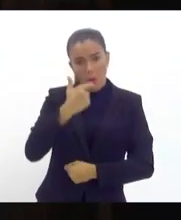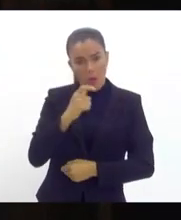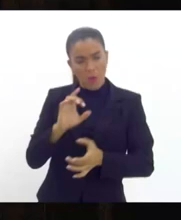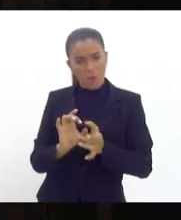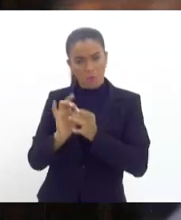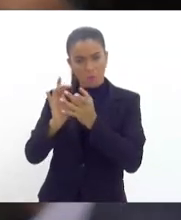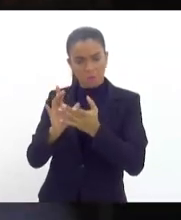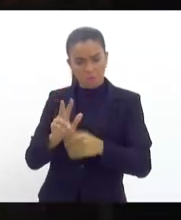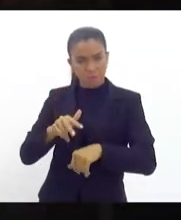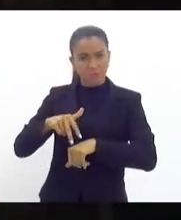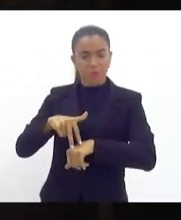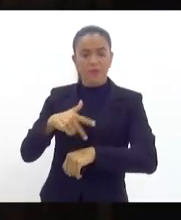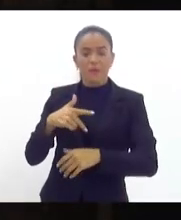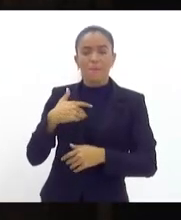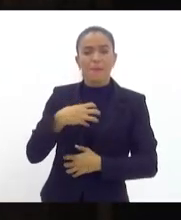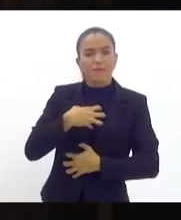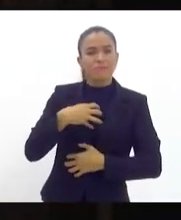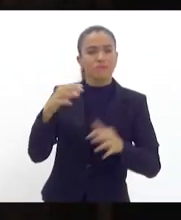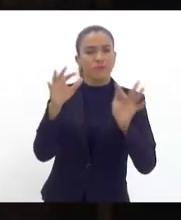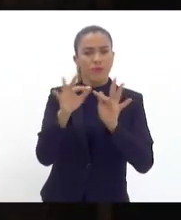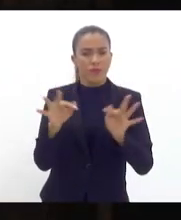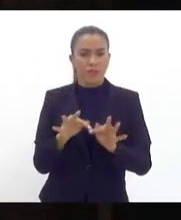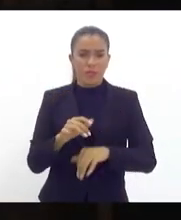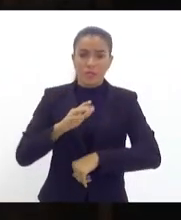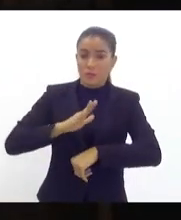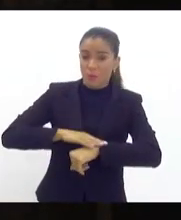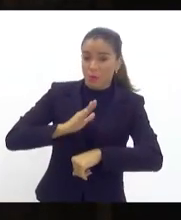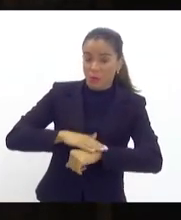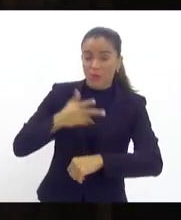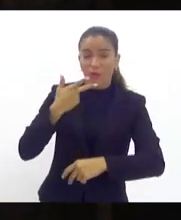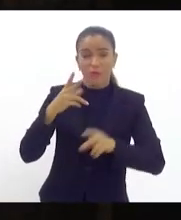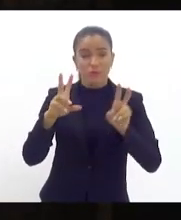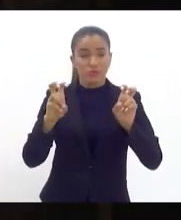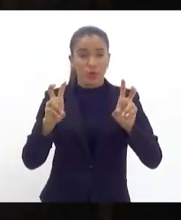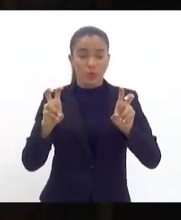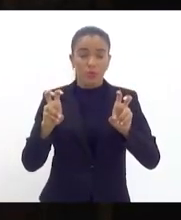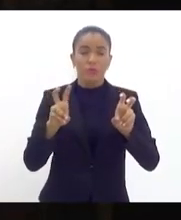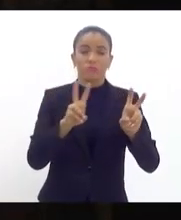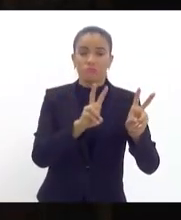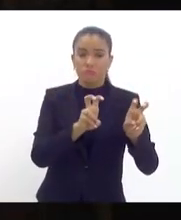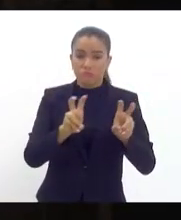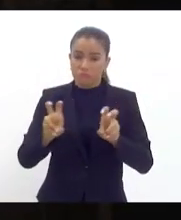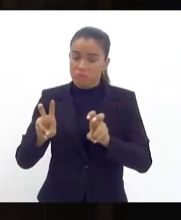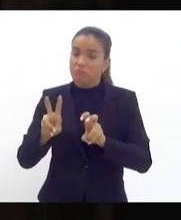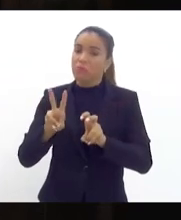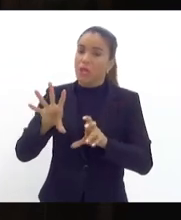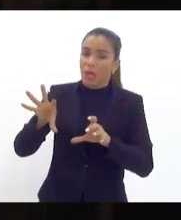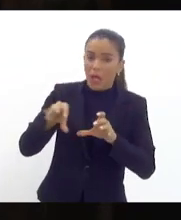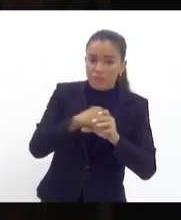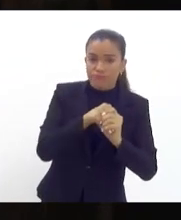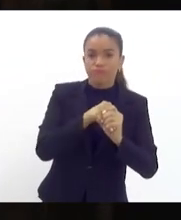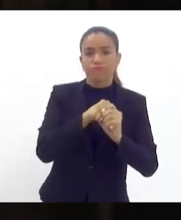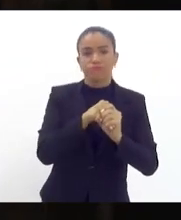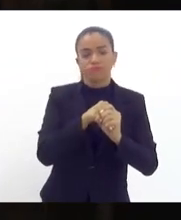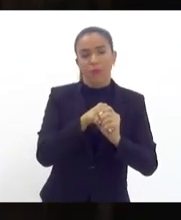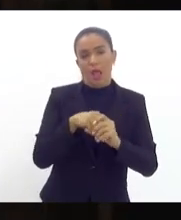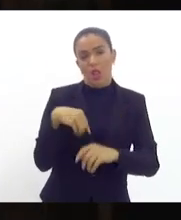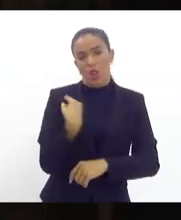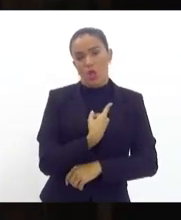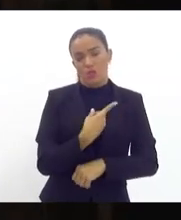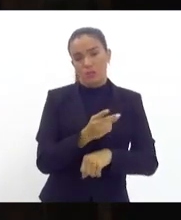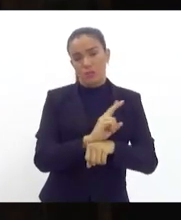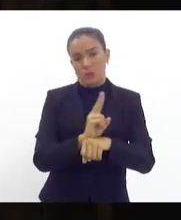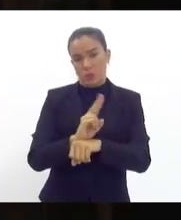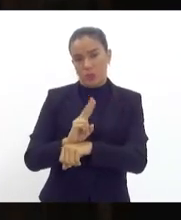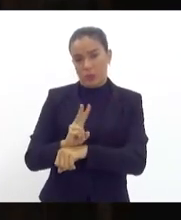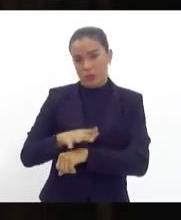e estou muito feliz de estar aqui nesse momento tratando desses assuntos que são pertinentes a nossa segurança